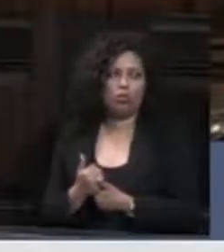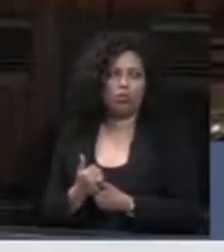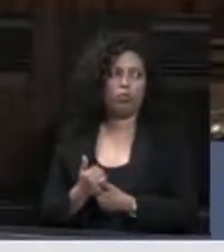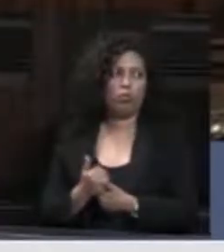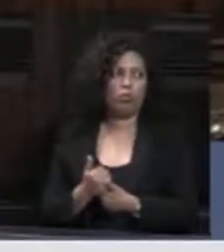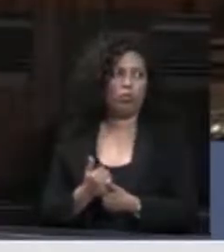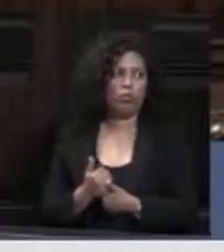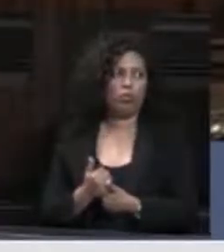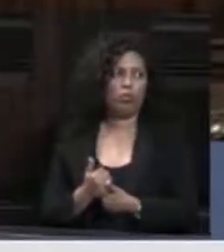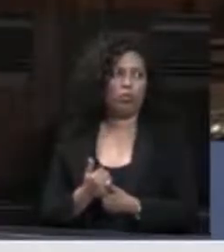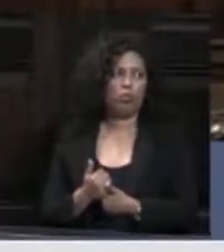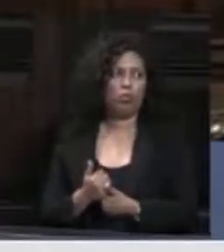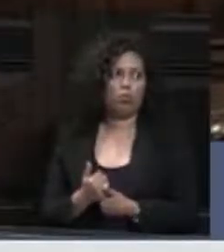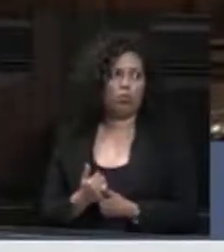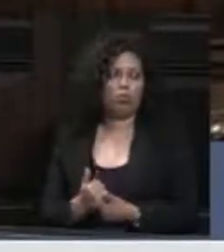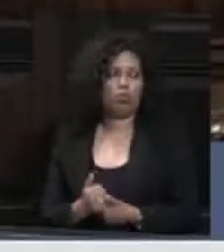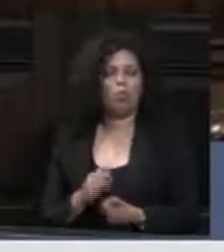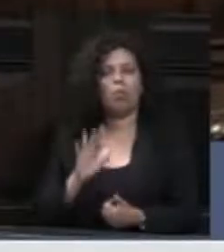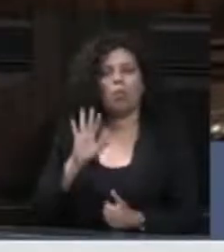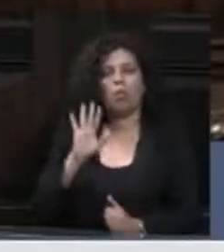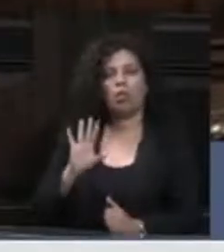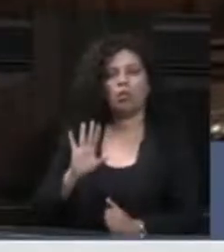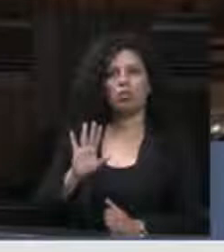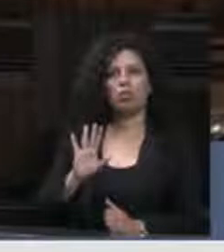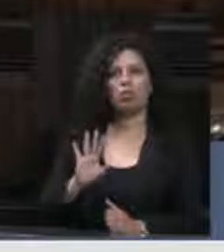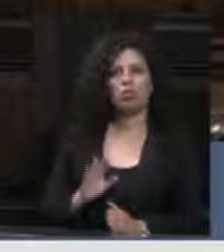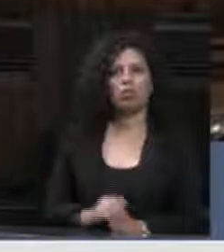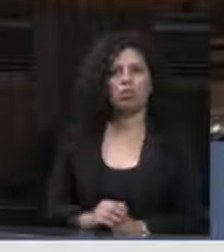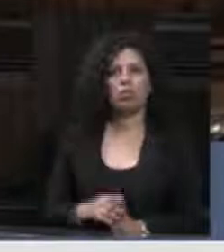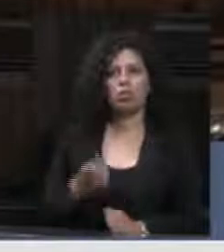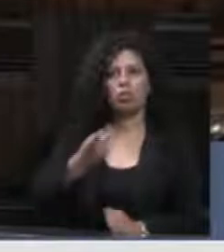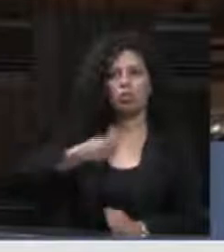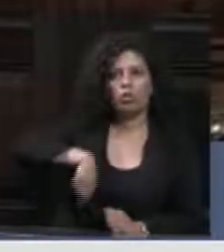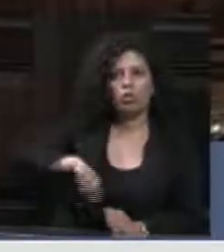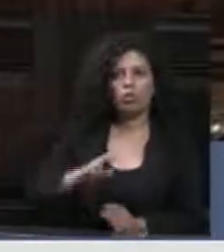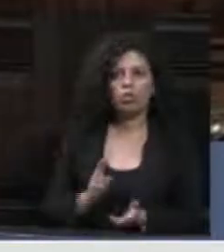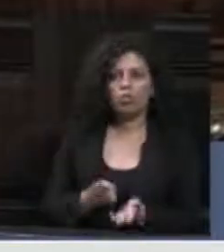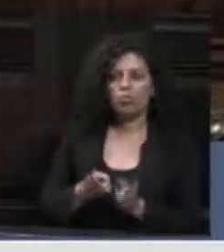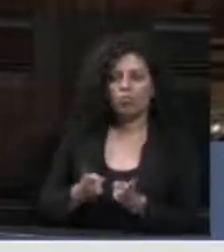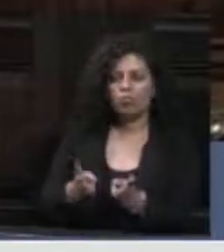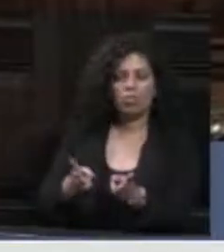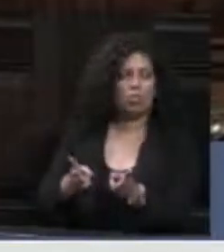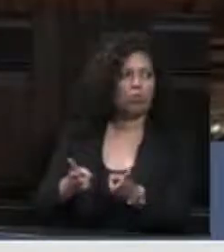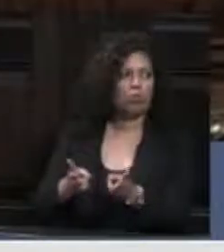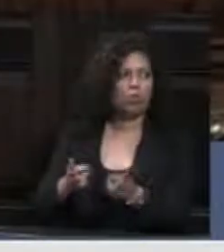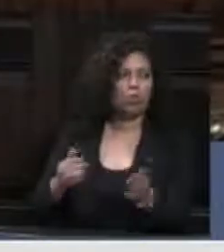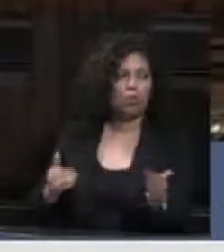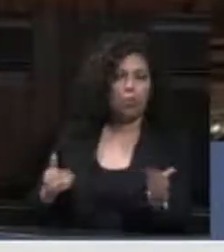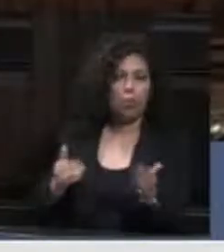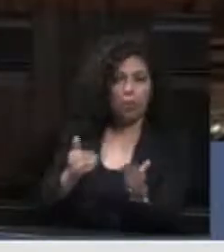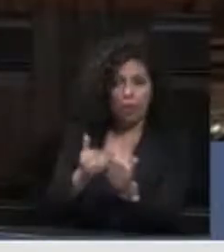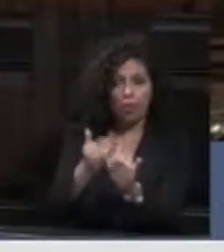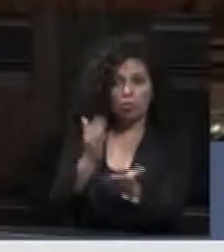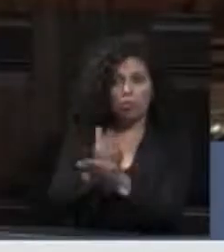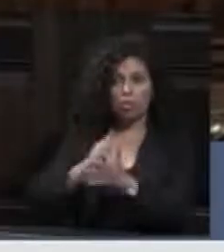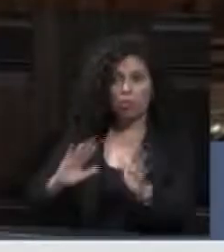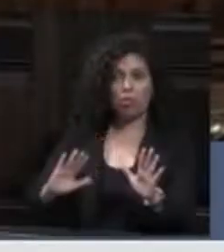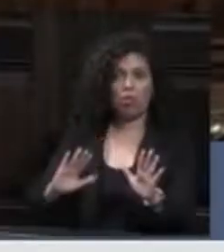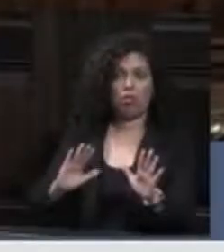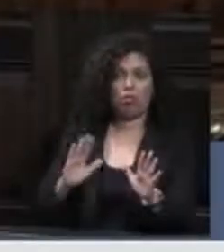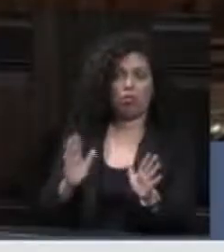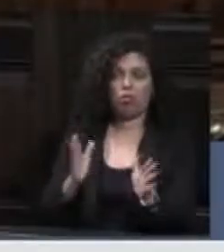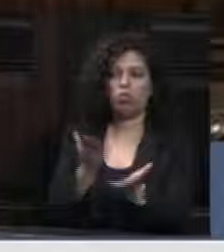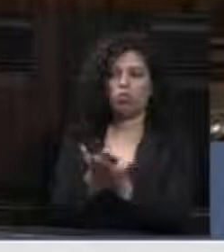FAETEC para a UENF. Entretanto, já estamos caminhando para o final do ano letivo